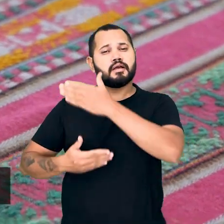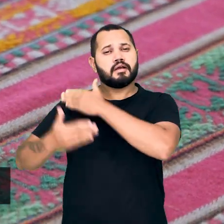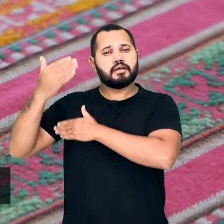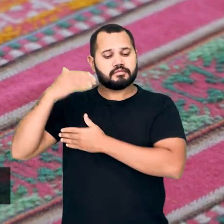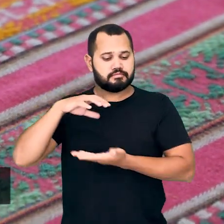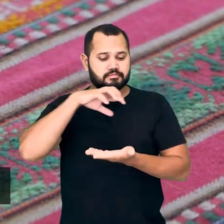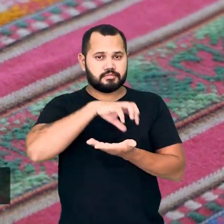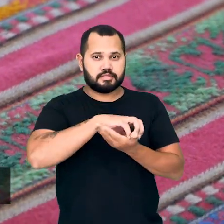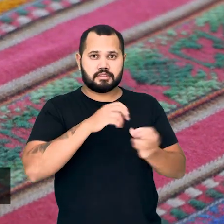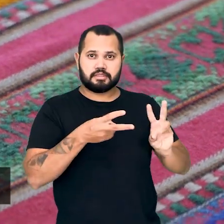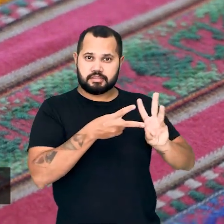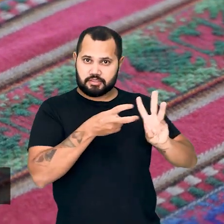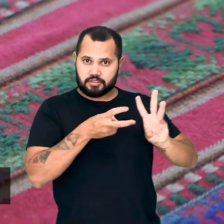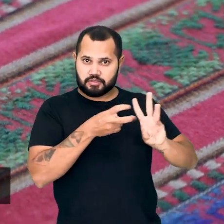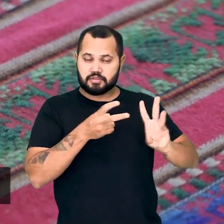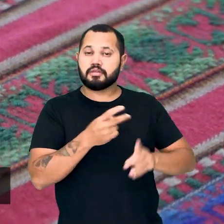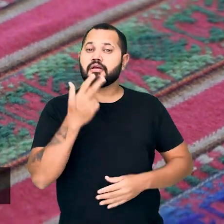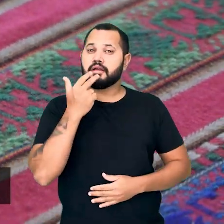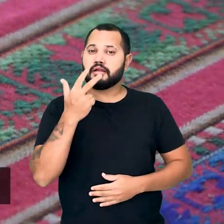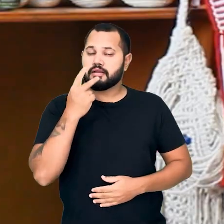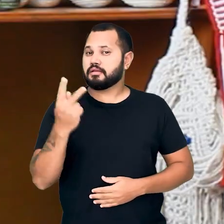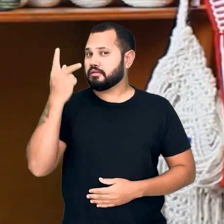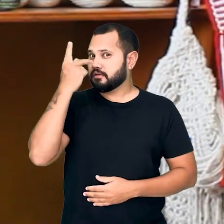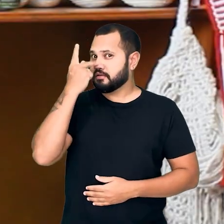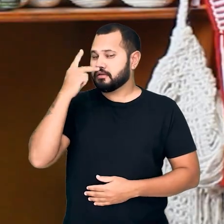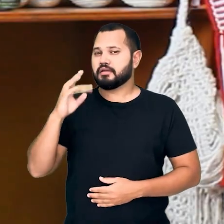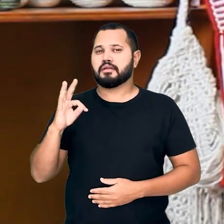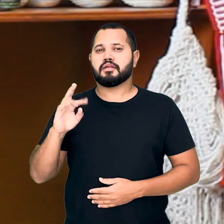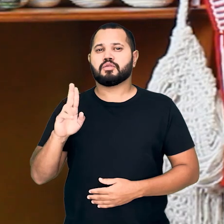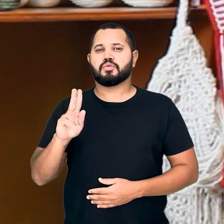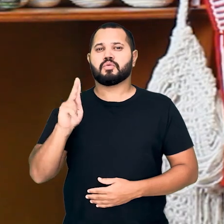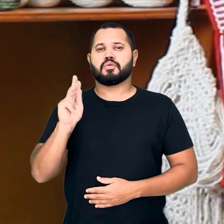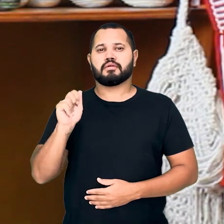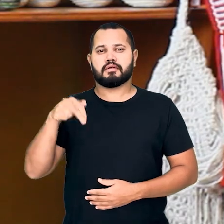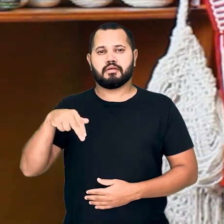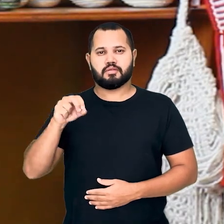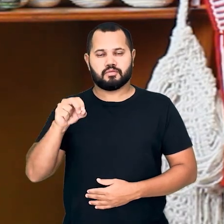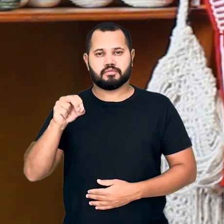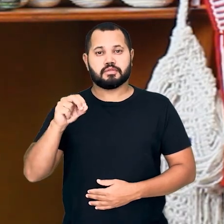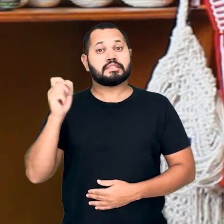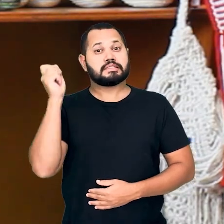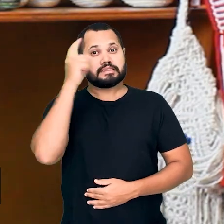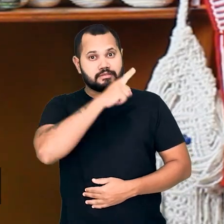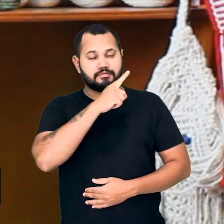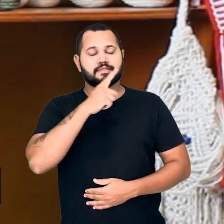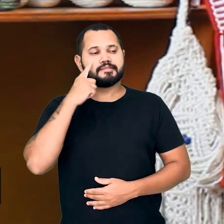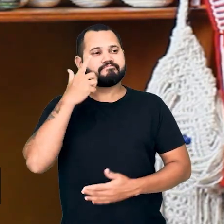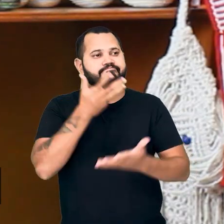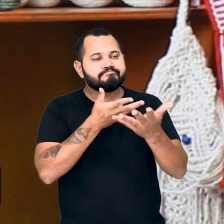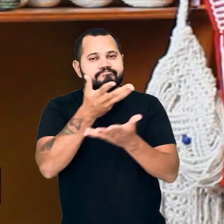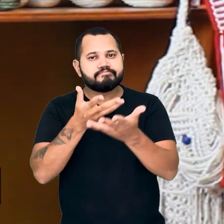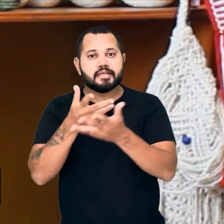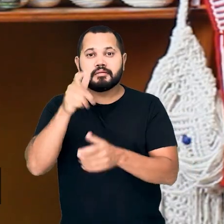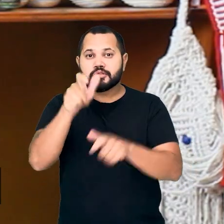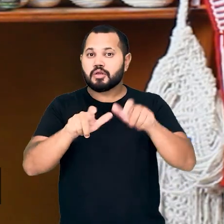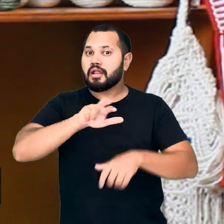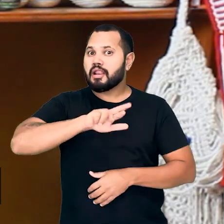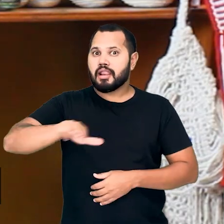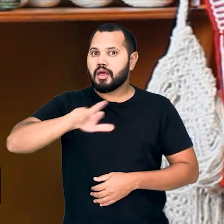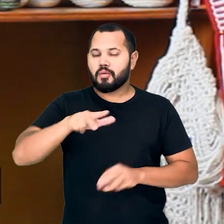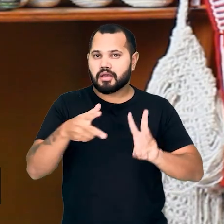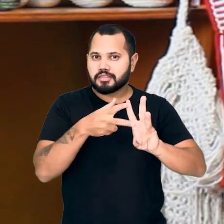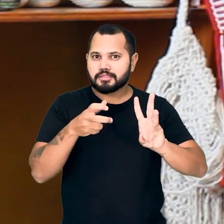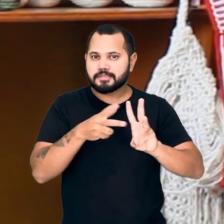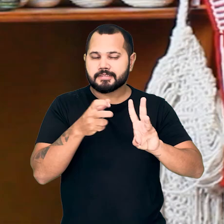Quando a gente estava na aldeia, a gente só falava tucano, mas foi difícil para a gente começar a envolver e falar com pessoas